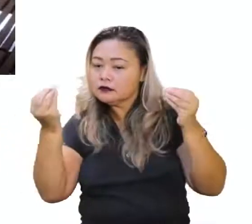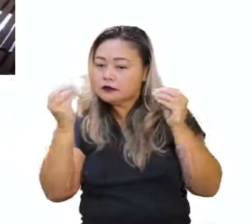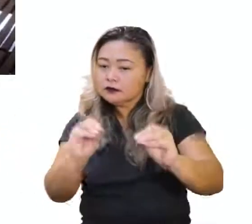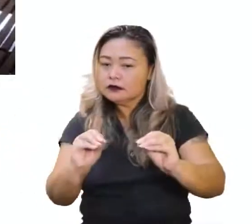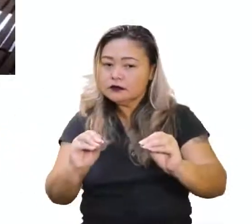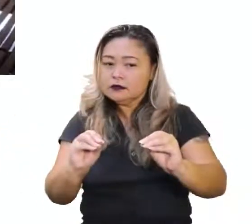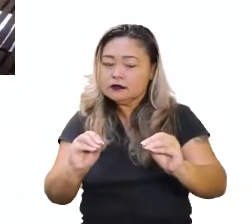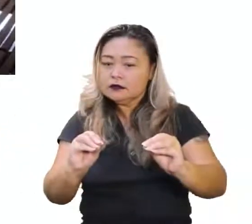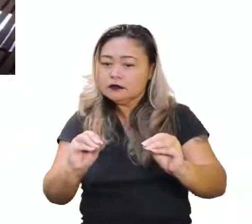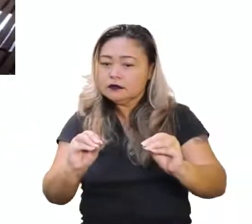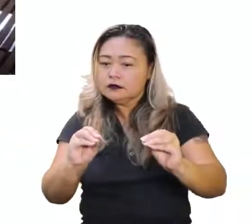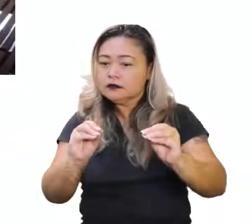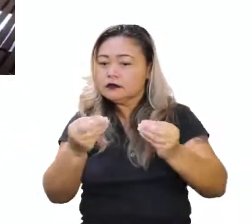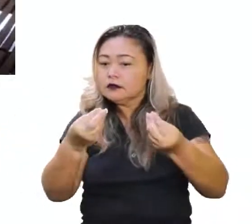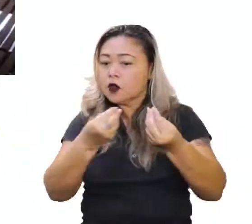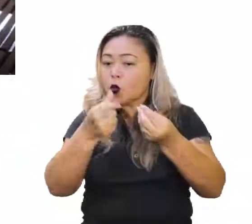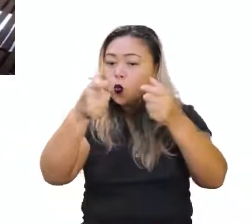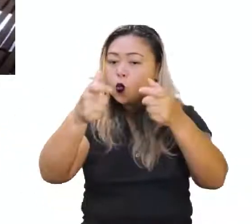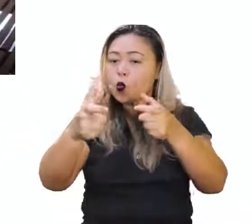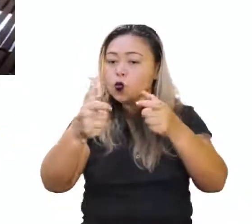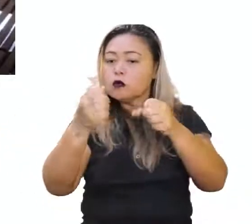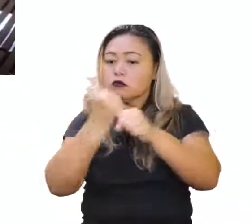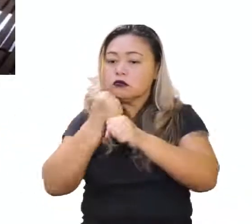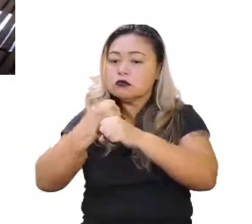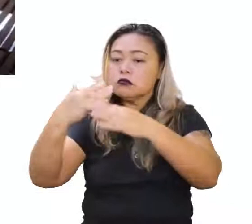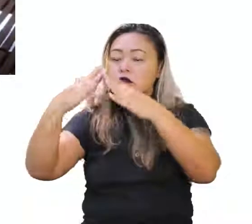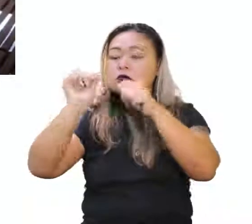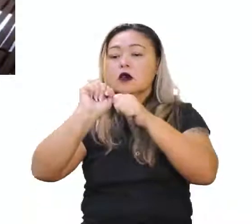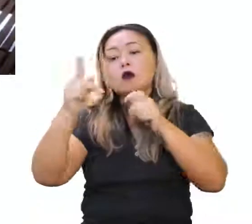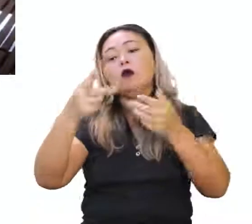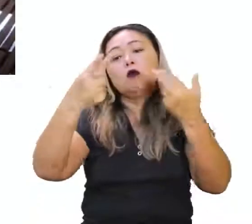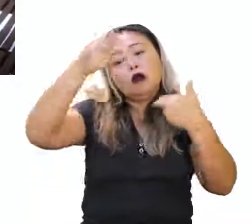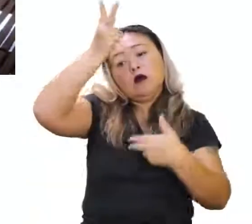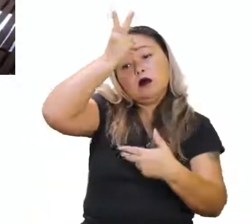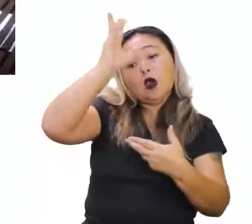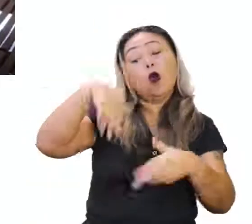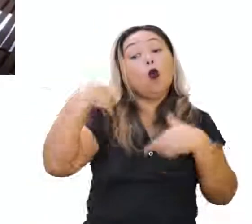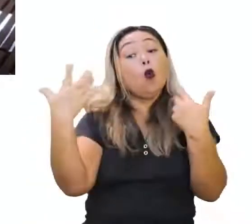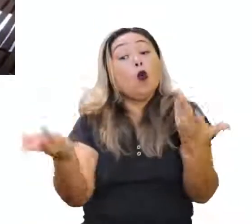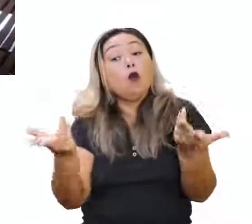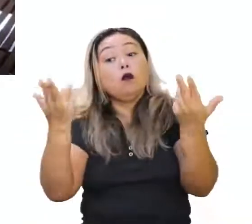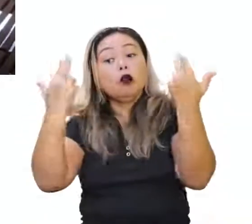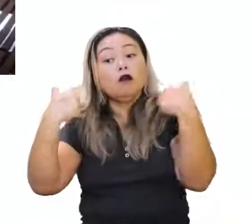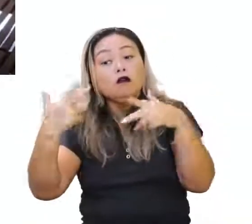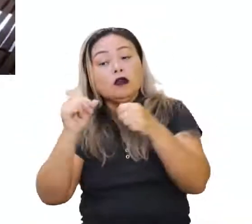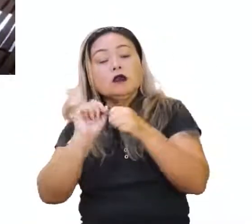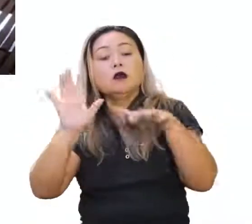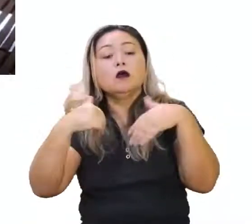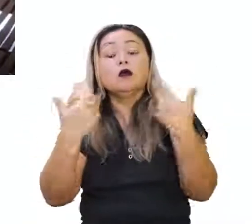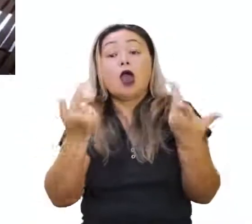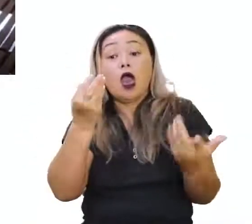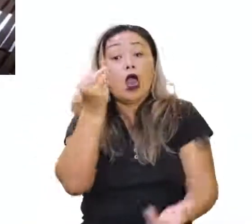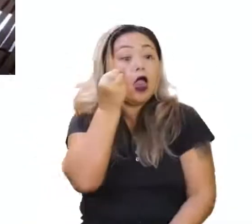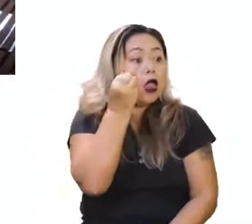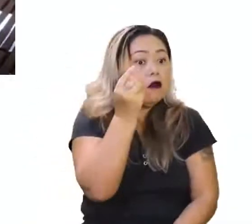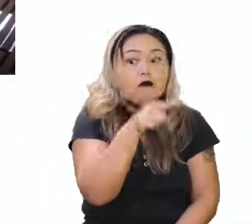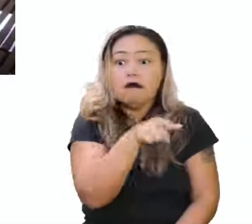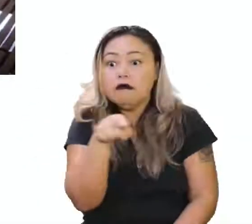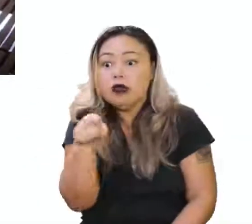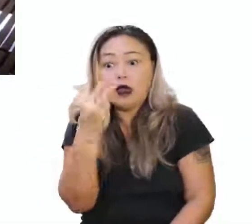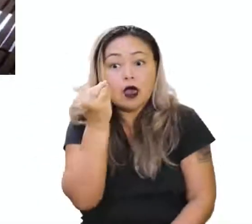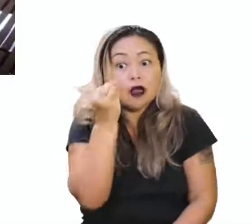inserção das instalações, se for para caprino ou para ovino, é verificar se o